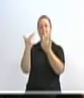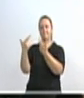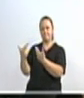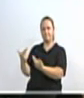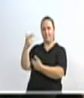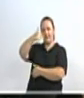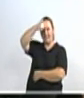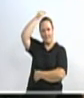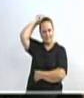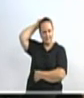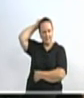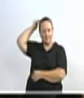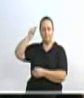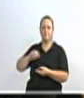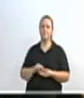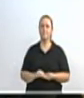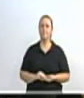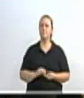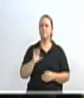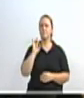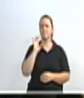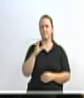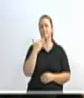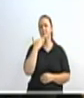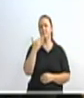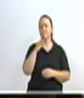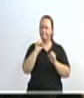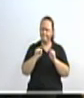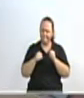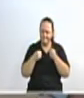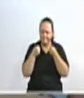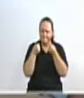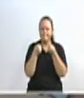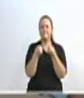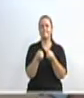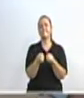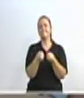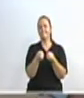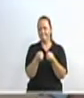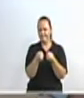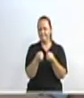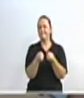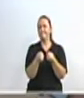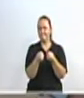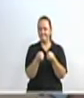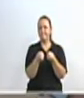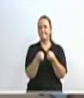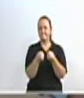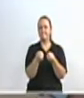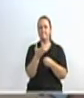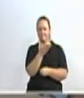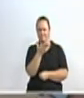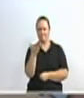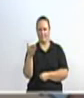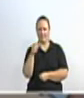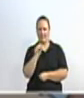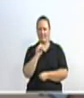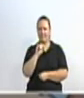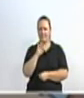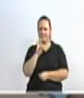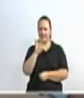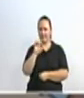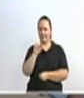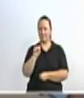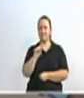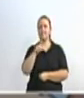permite, só queria realmente um empenho, e aí é de todos, com relação àqueles dois, vocês chamam sites, né? Mas